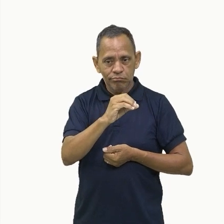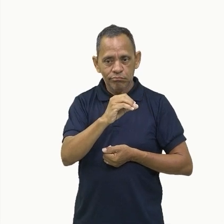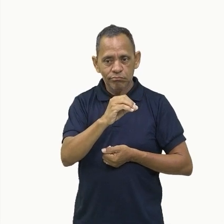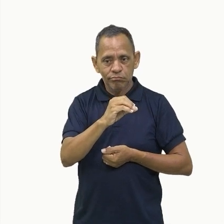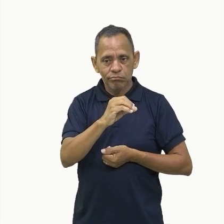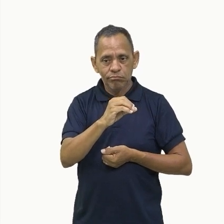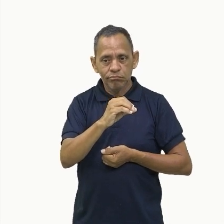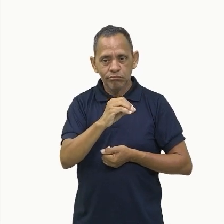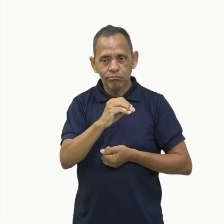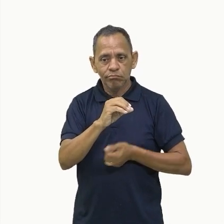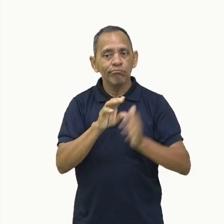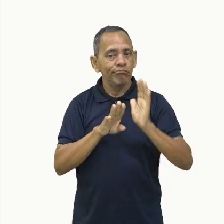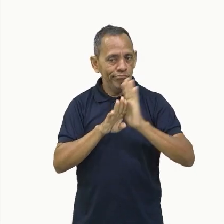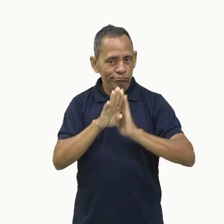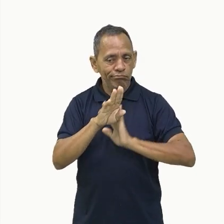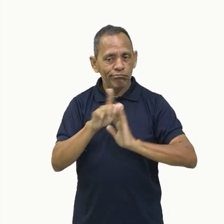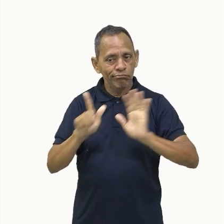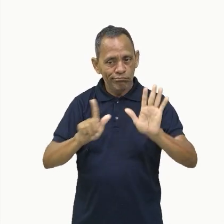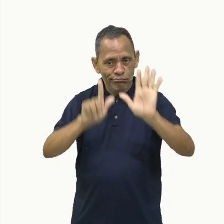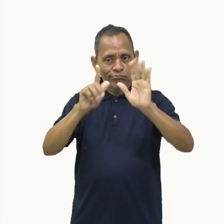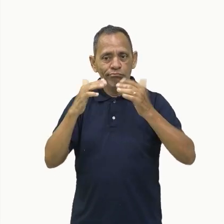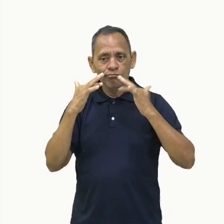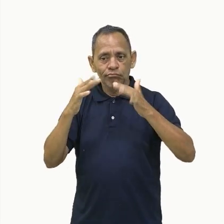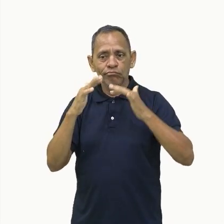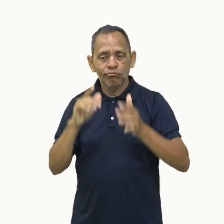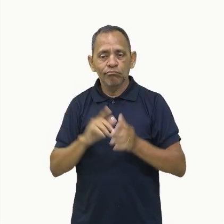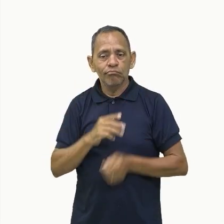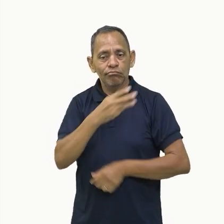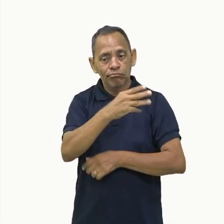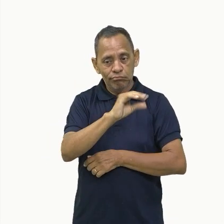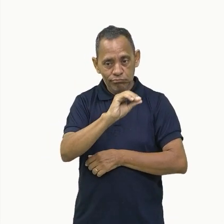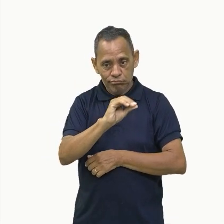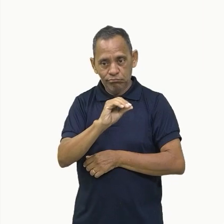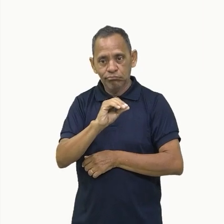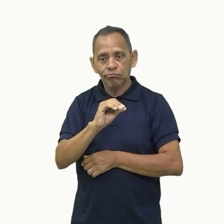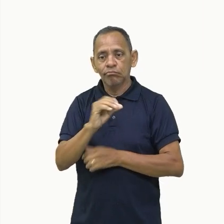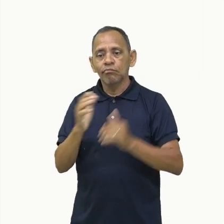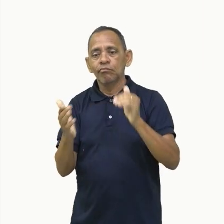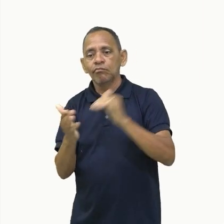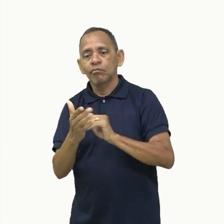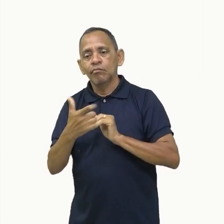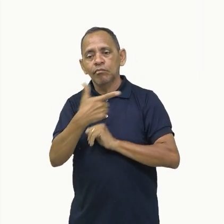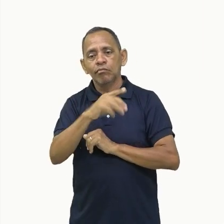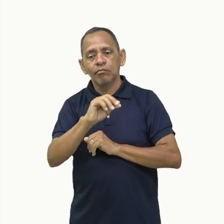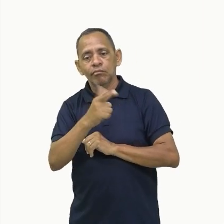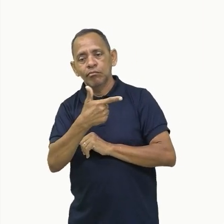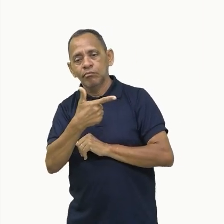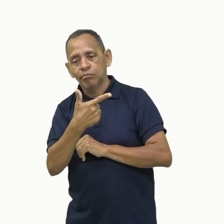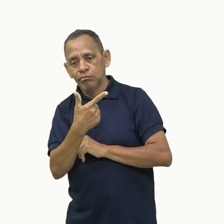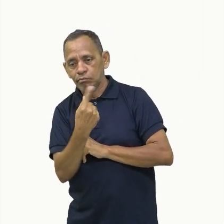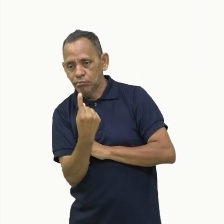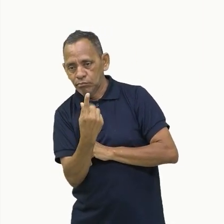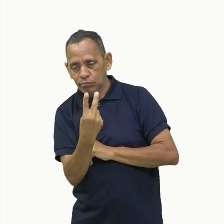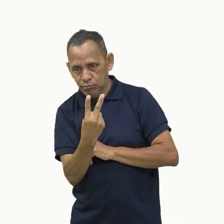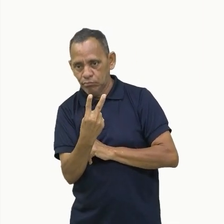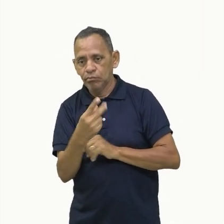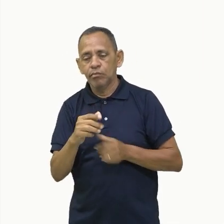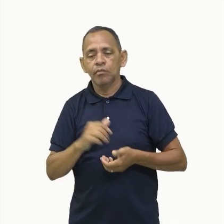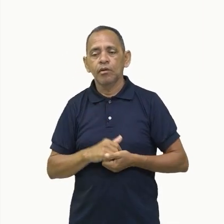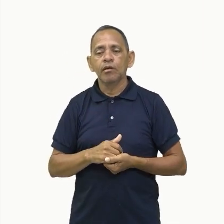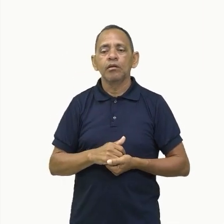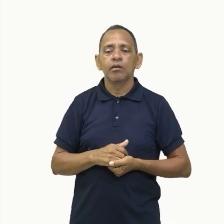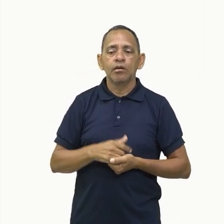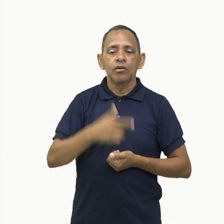essa evolução do gás natural e acaba, né, aumentando em 2012, um pouquinho mais